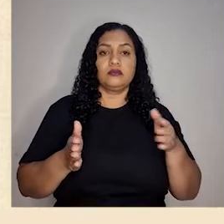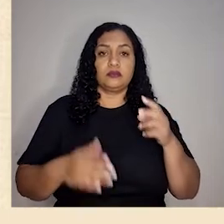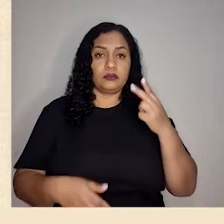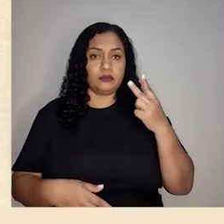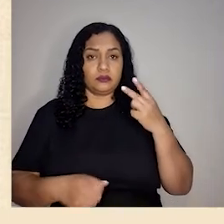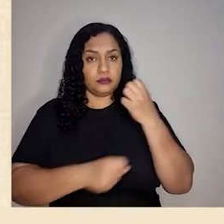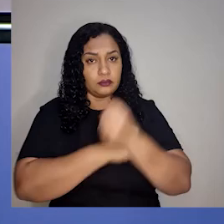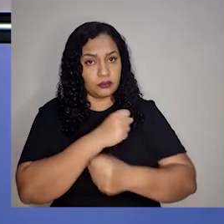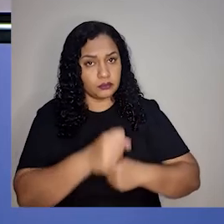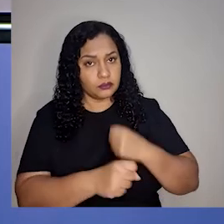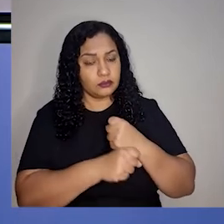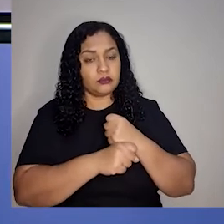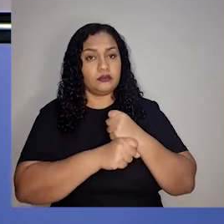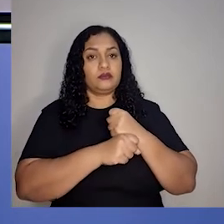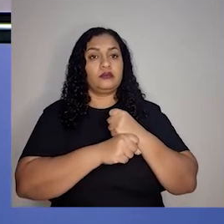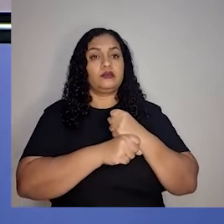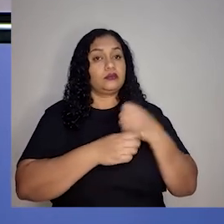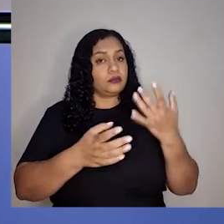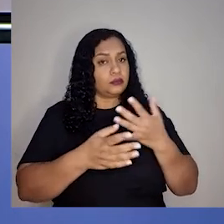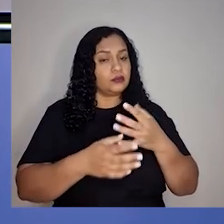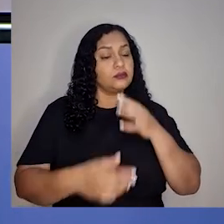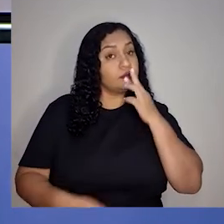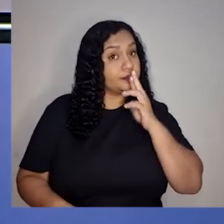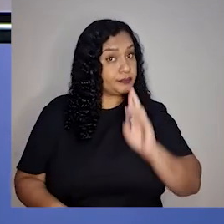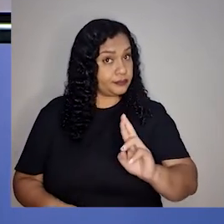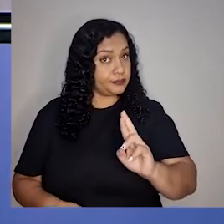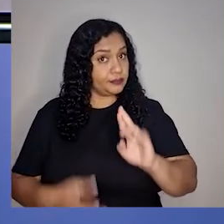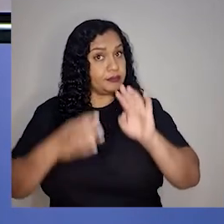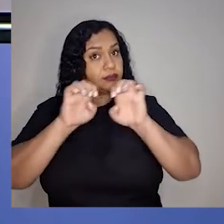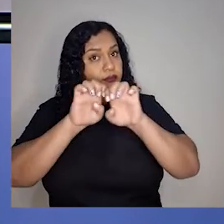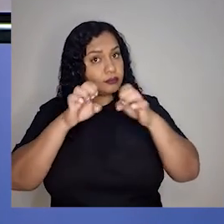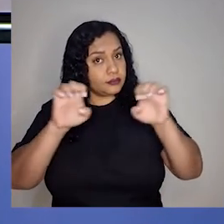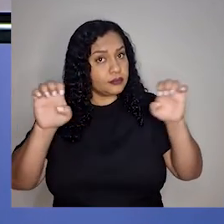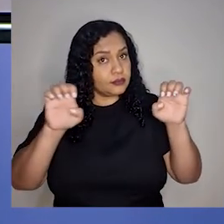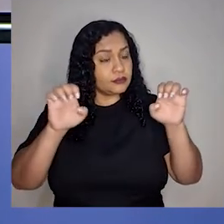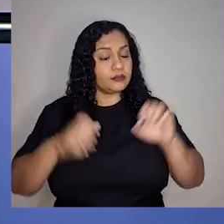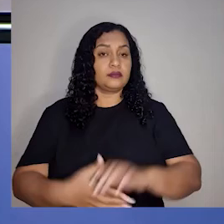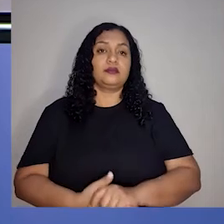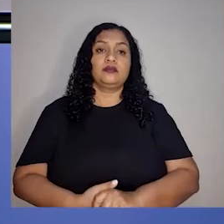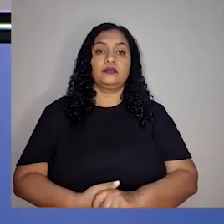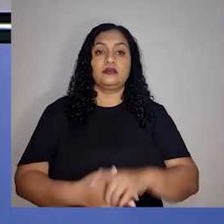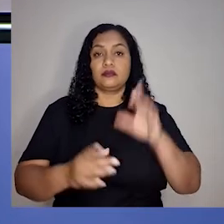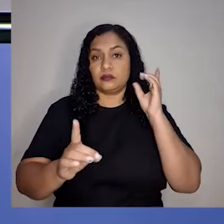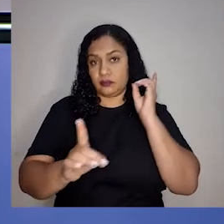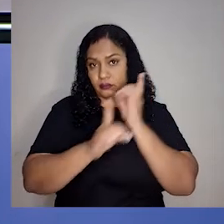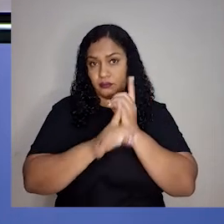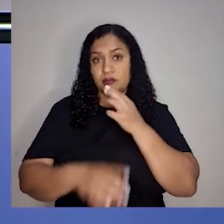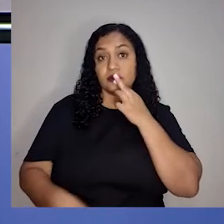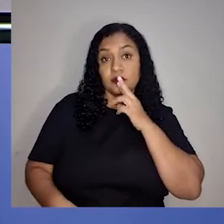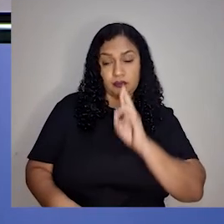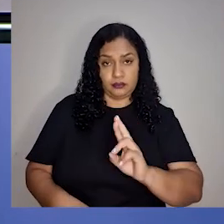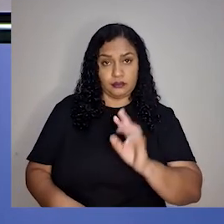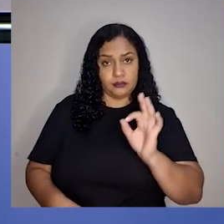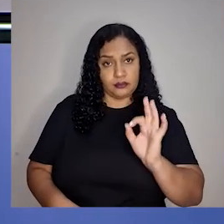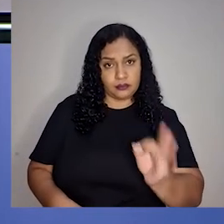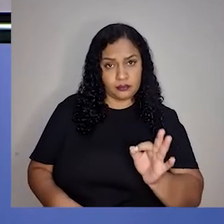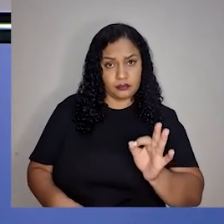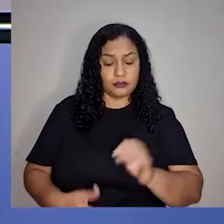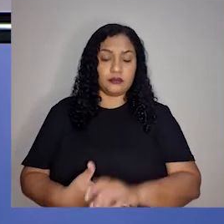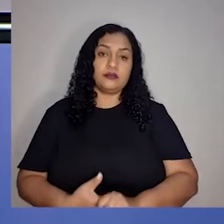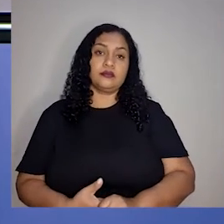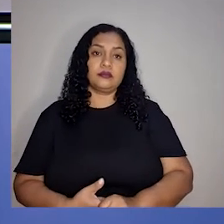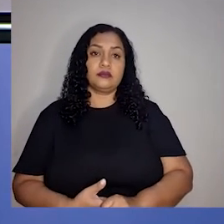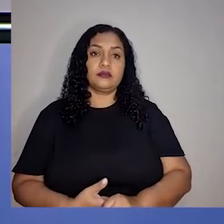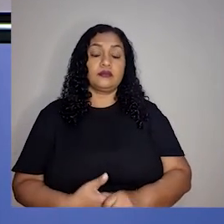dois anos agora nós temos que resolver essa equação para chegar na resposta Então